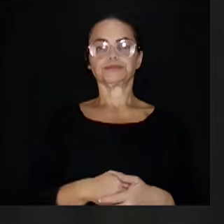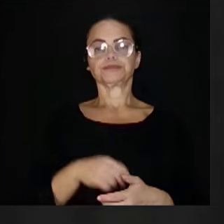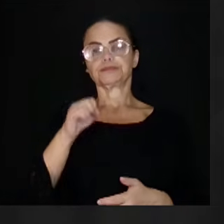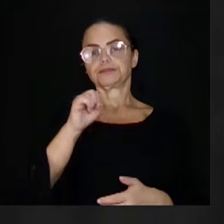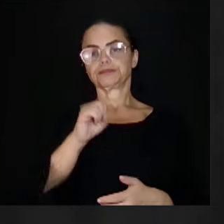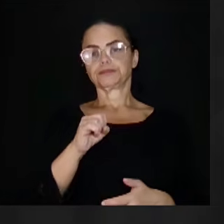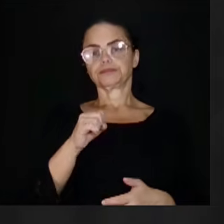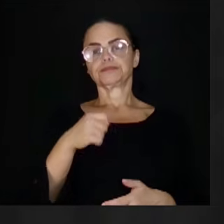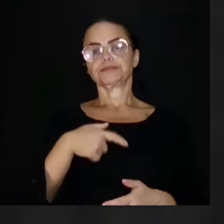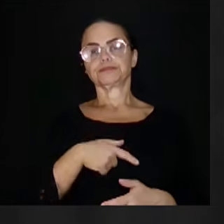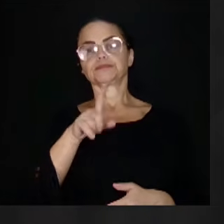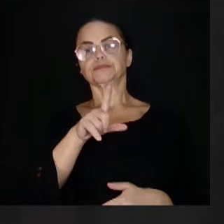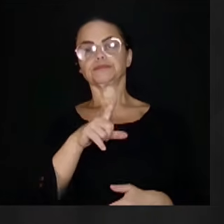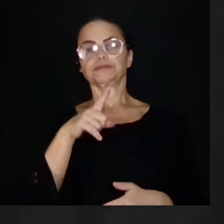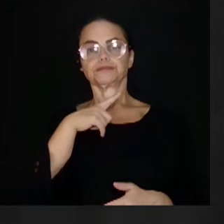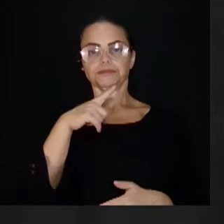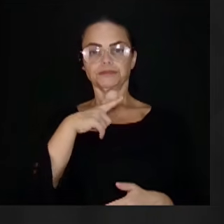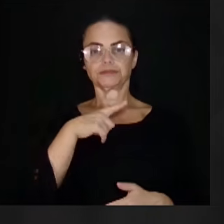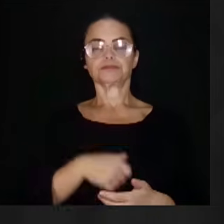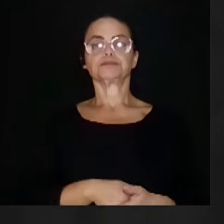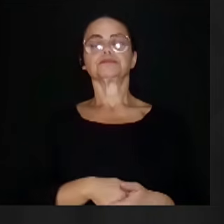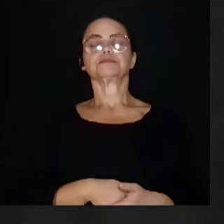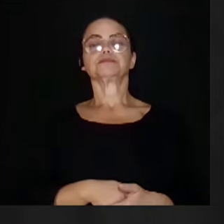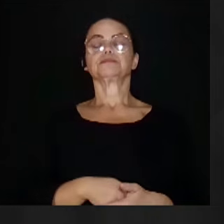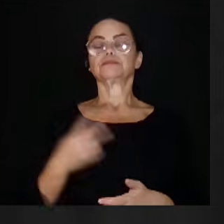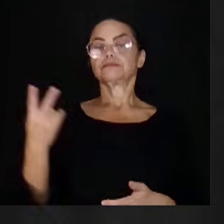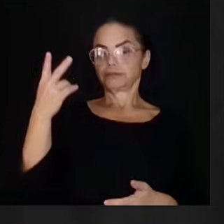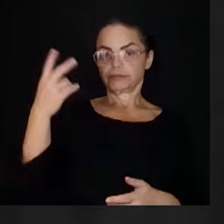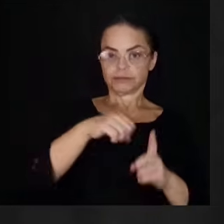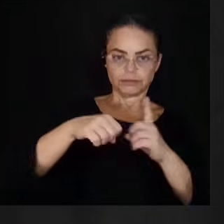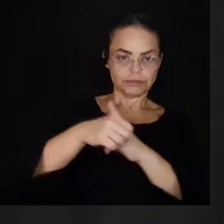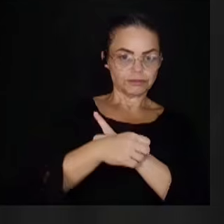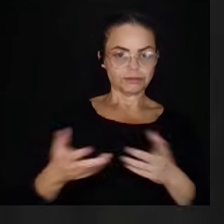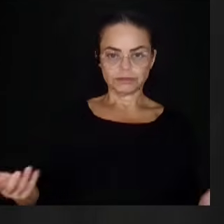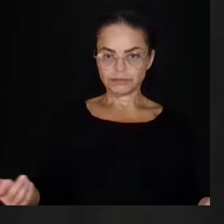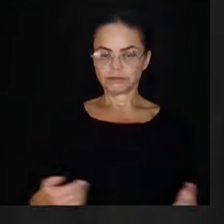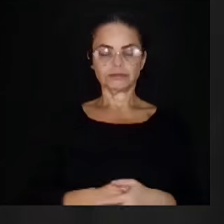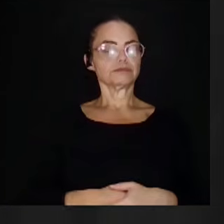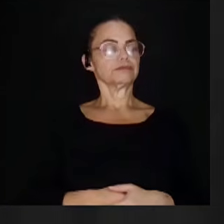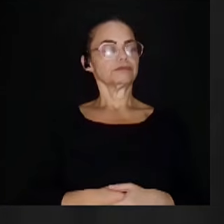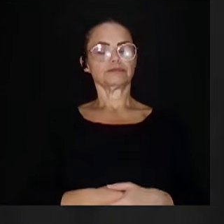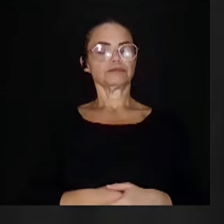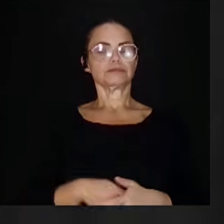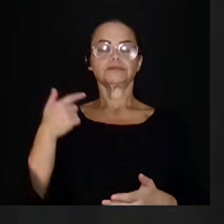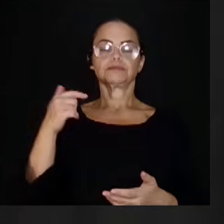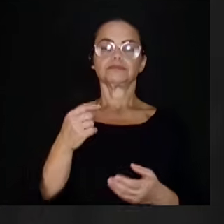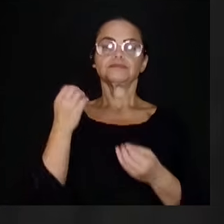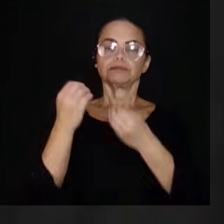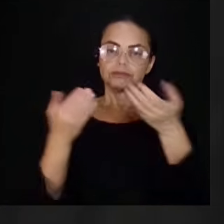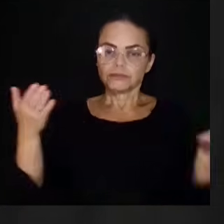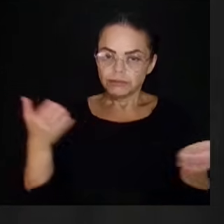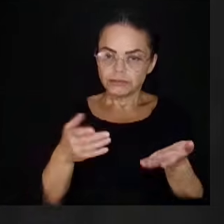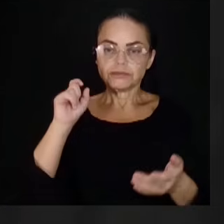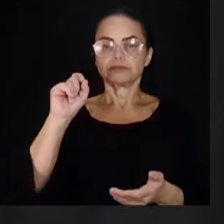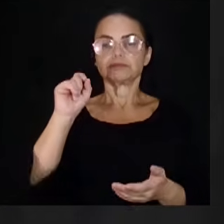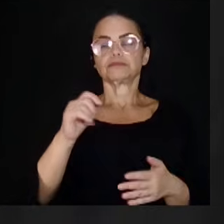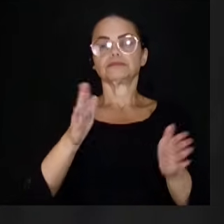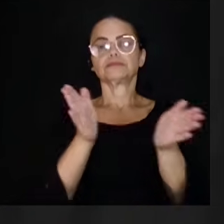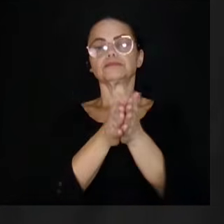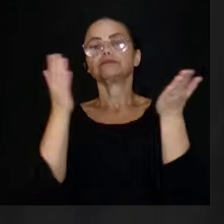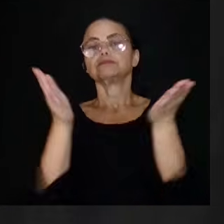preço, tem valor social. Mesmo valor social. Quem hoje, pobre, né,